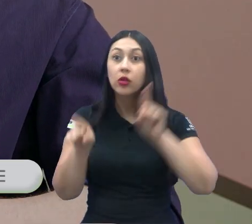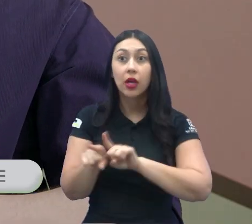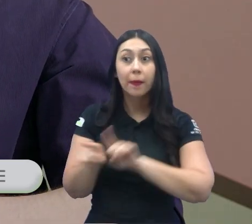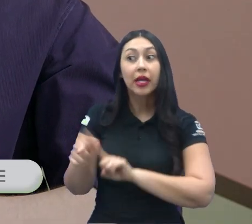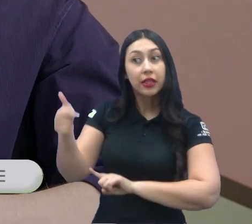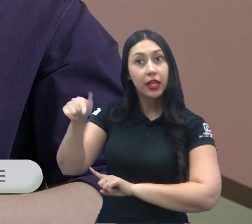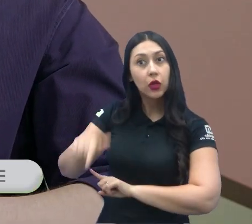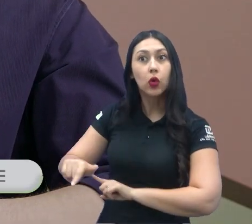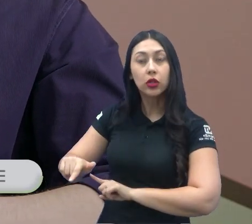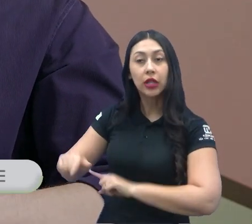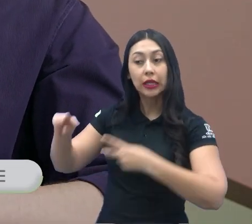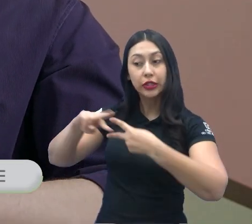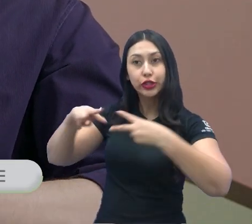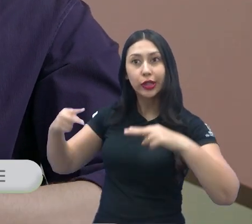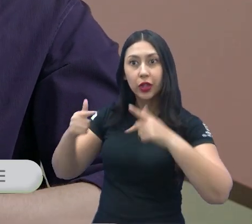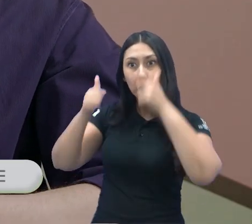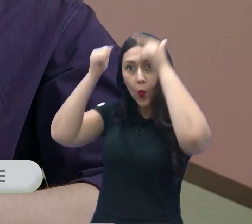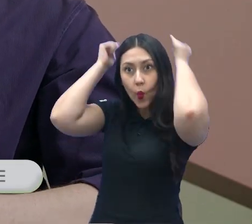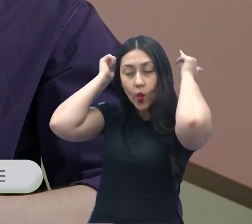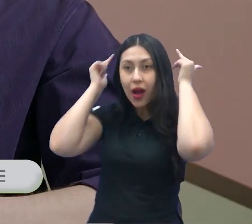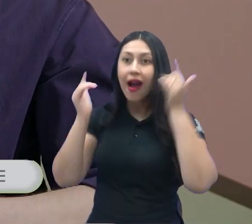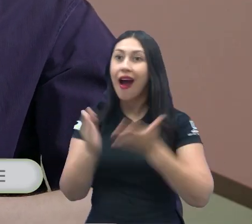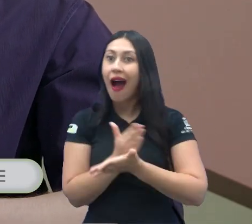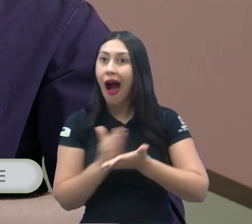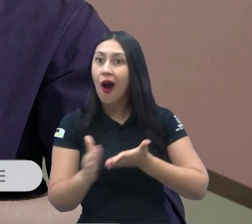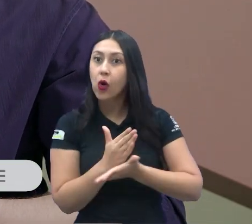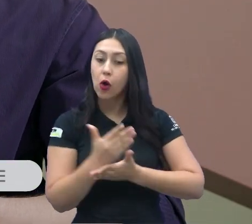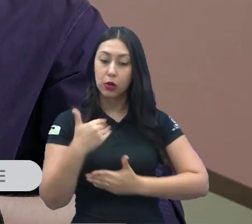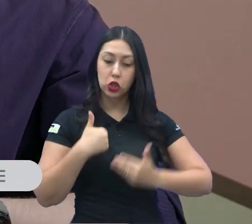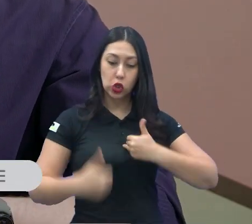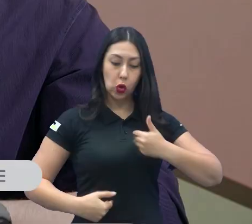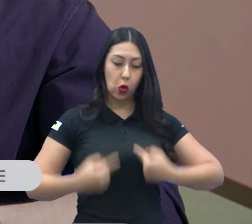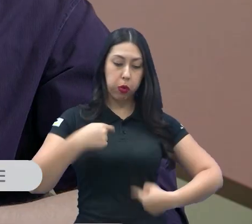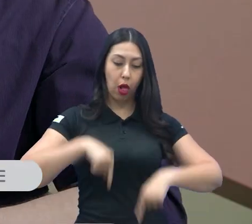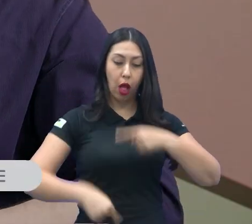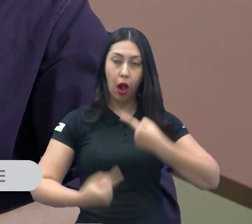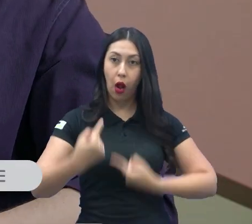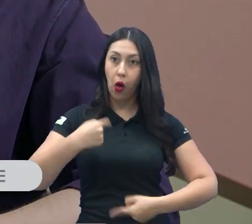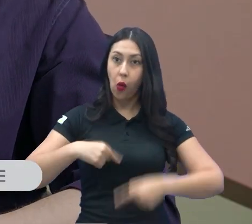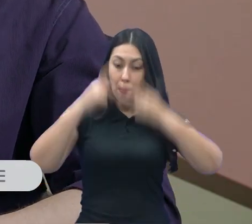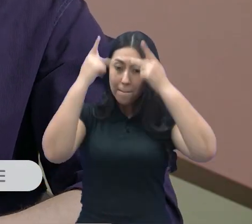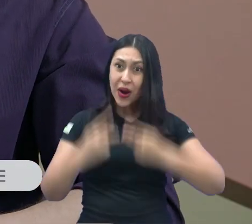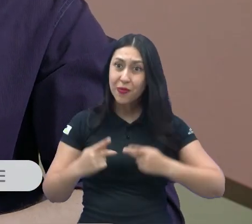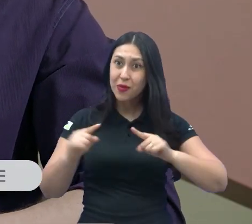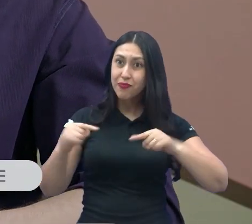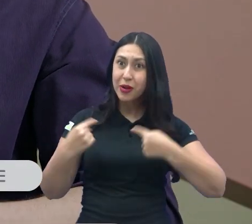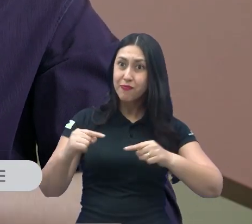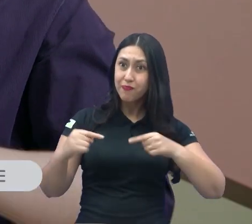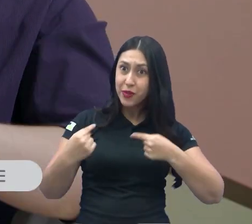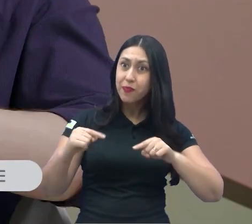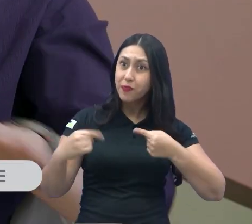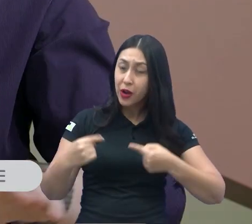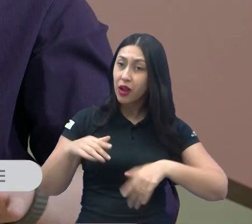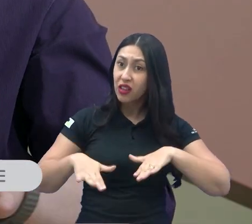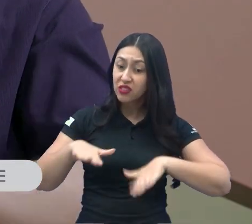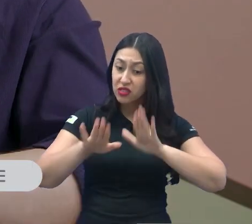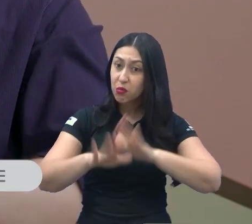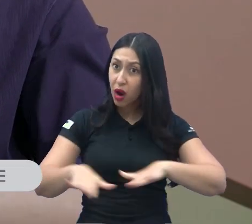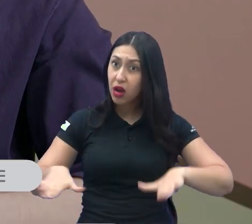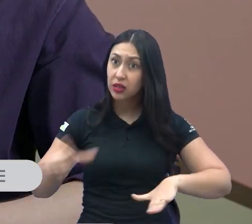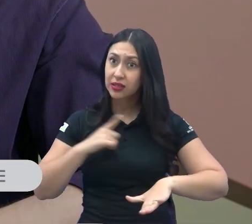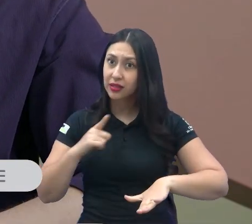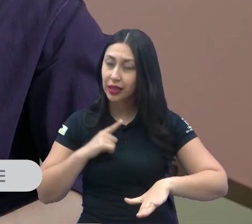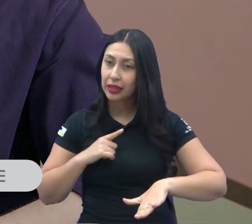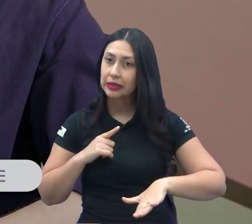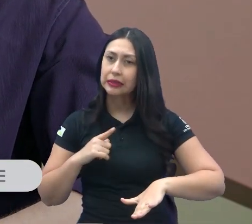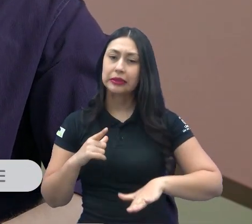calvície. Tem alguns tipos de alopécia autoimune, como a areata, que eu comentei com você que crianças têm, alopécia frontal fibrosante. Então, tem um leque de